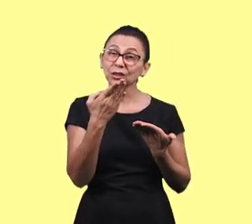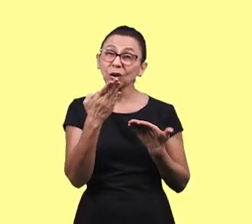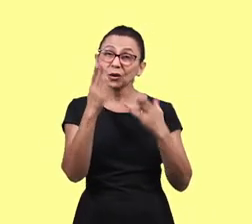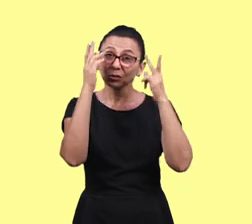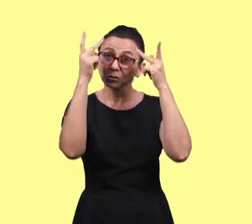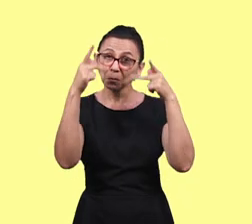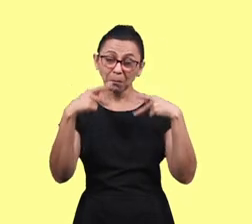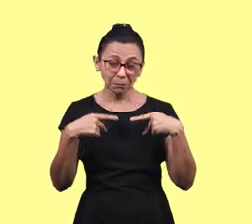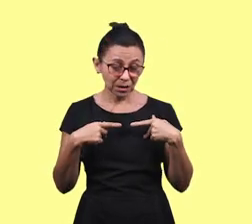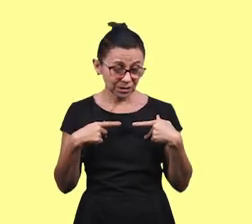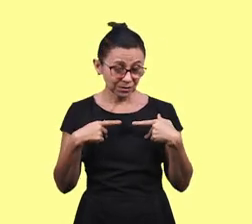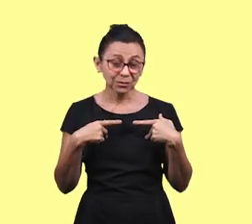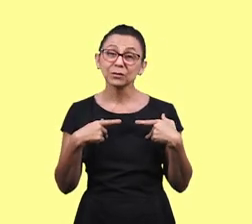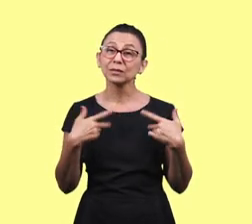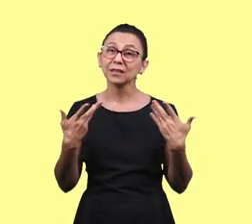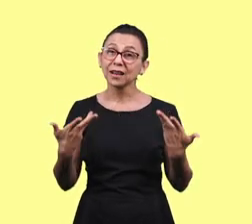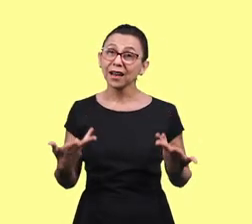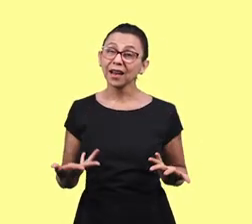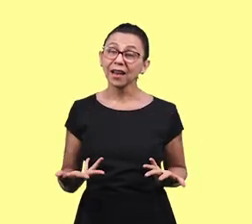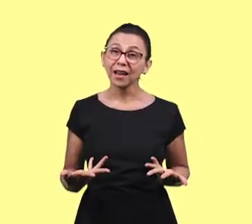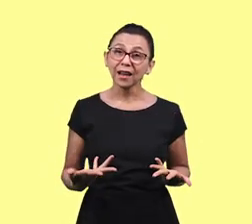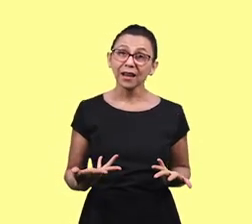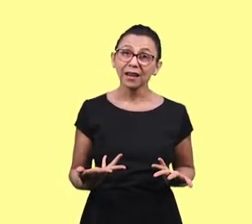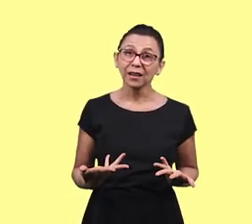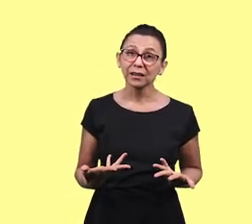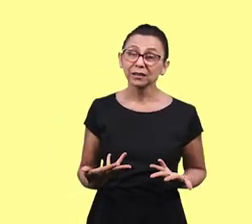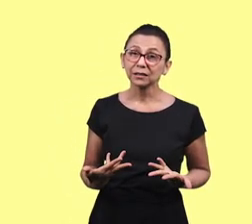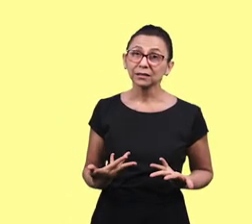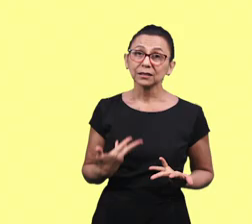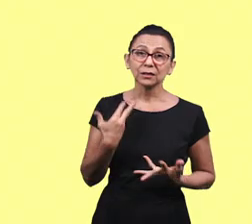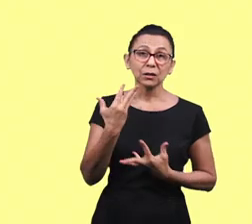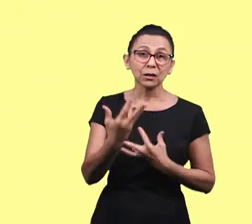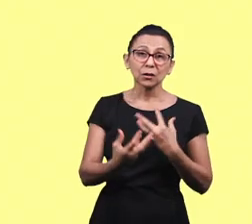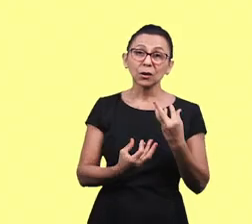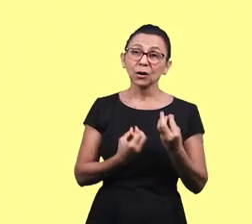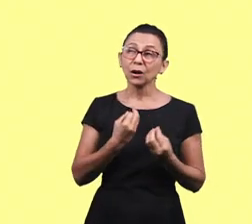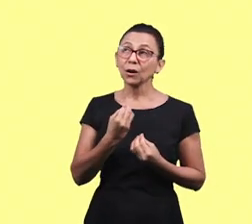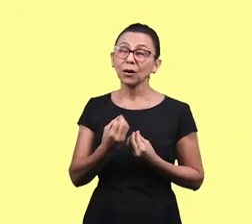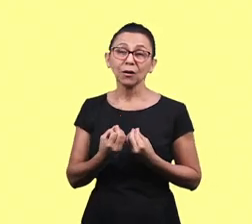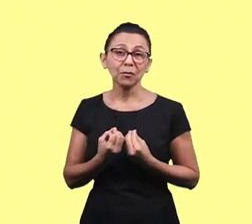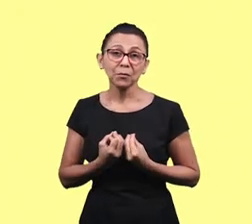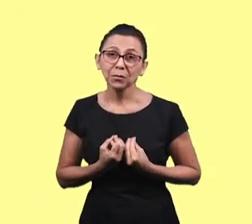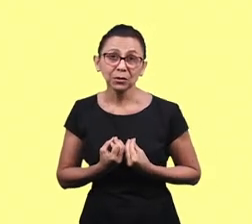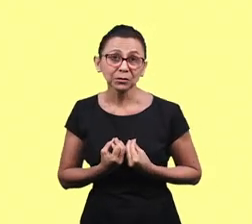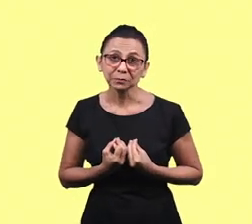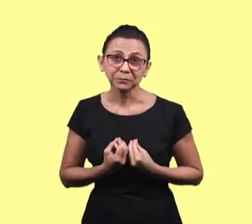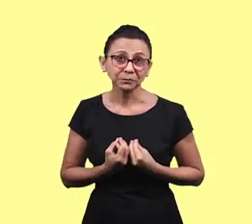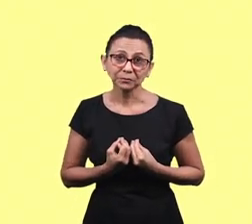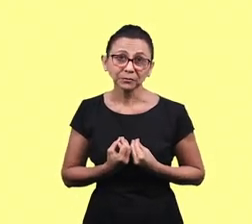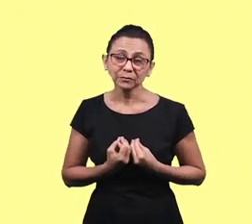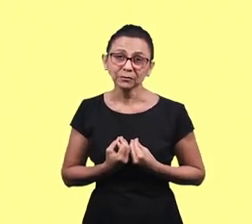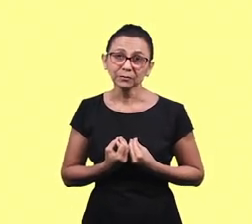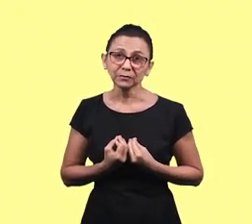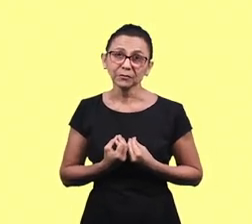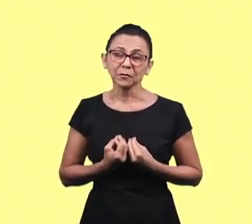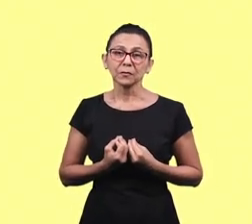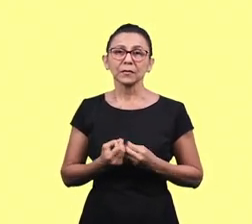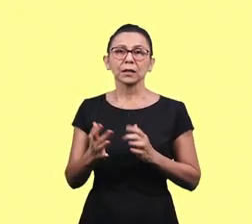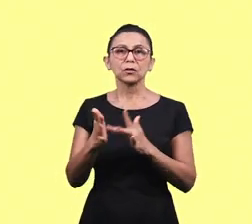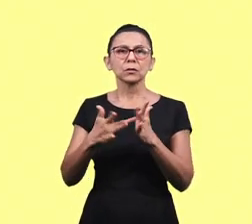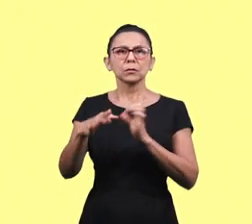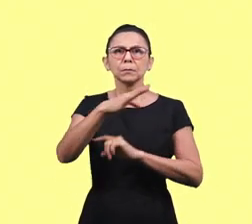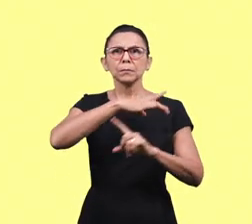somos humanos e não somos capazes de pagar o alto preço que Jesus pagou pelas nossas